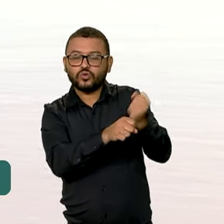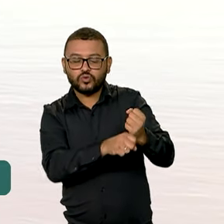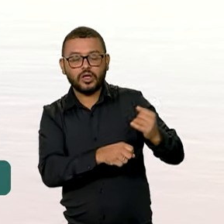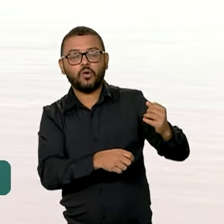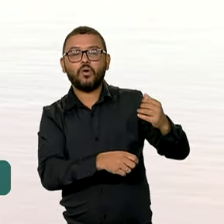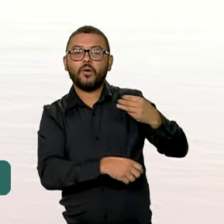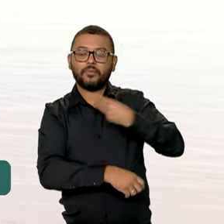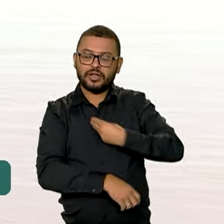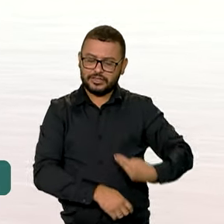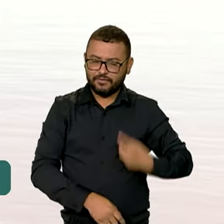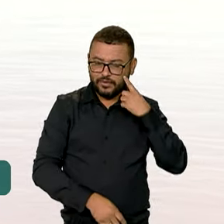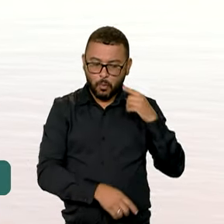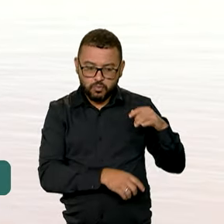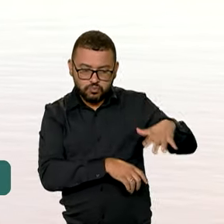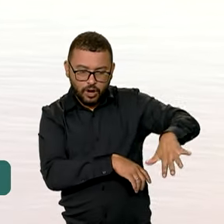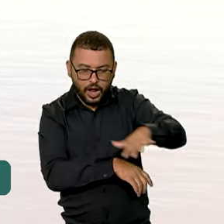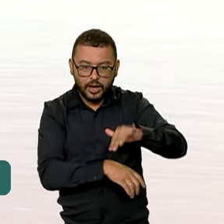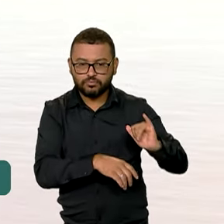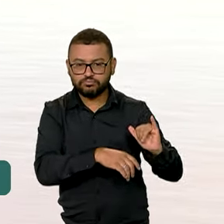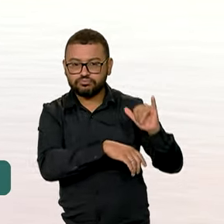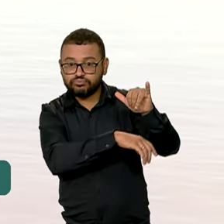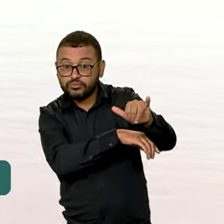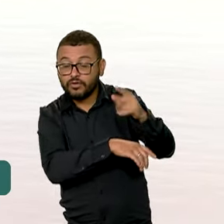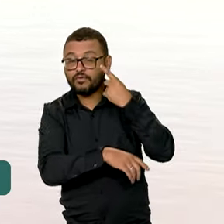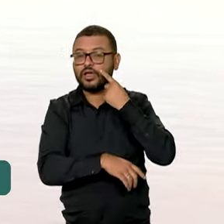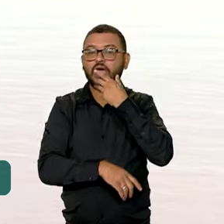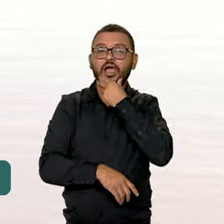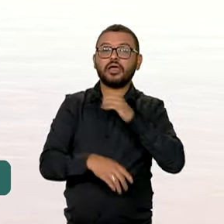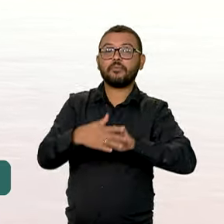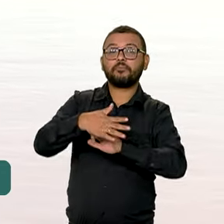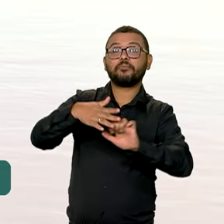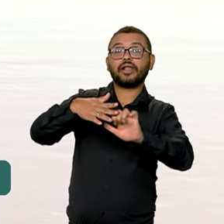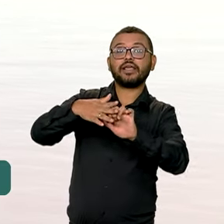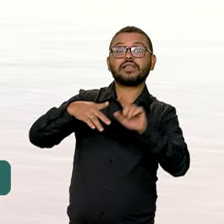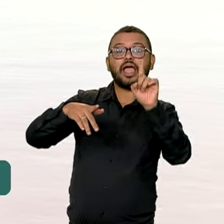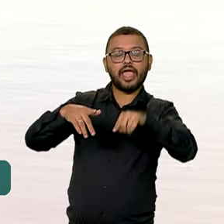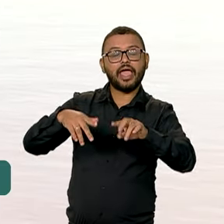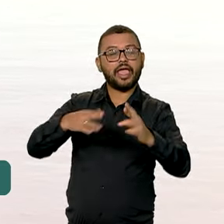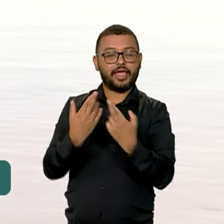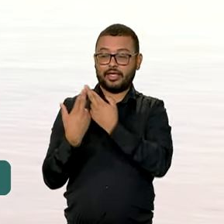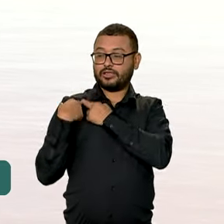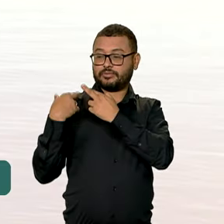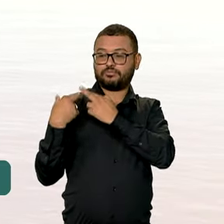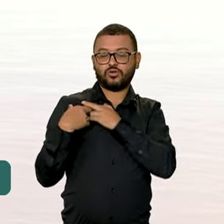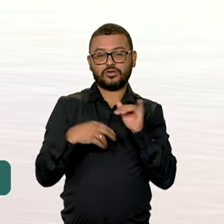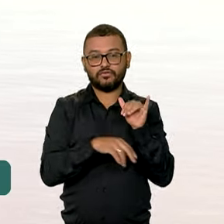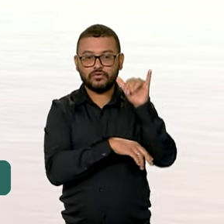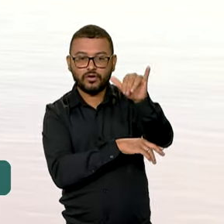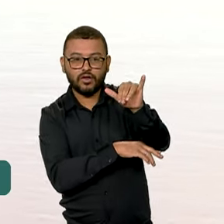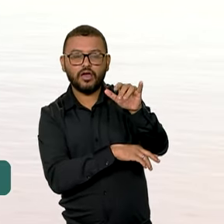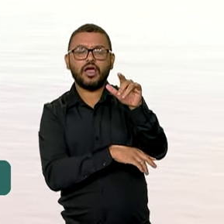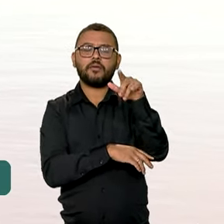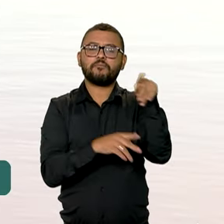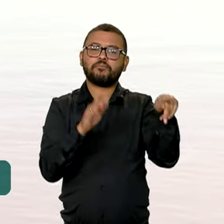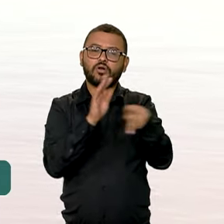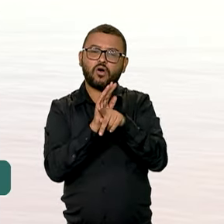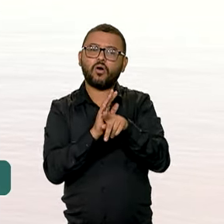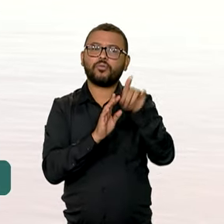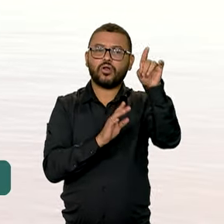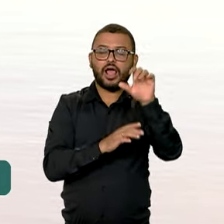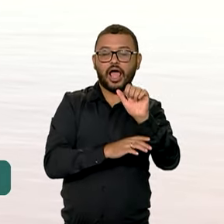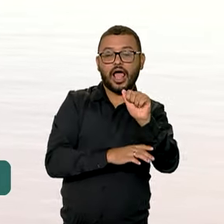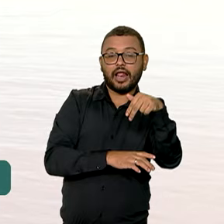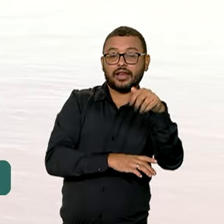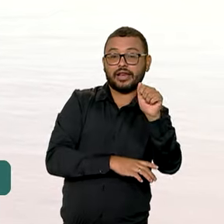Alegre. Representantes da Fraport, concessionária responsável pelo aeroporto, da Agência Nacional de Aviação Civil,